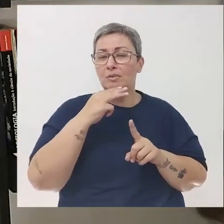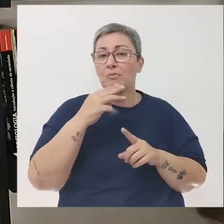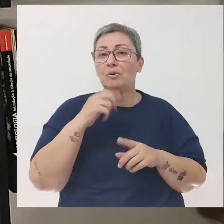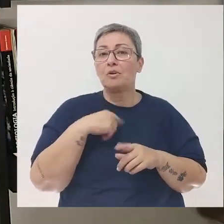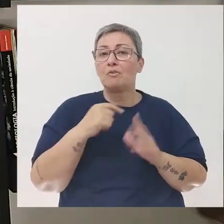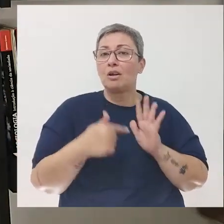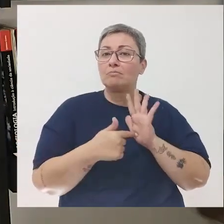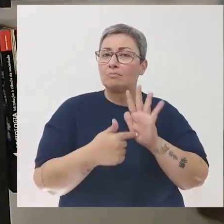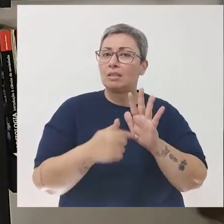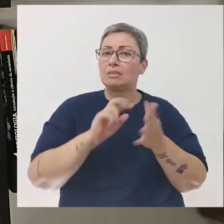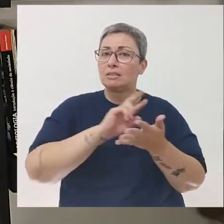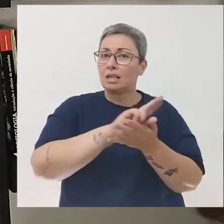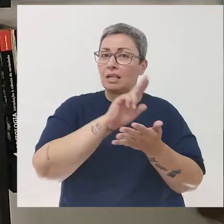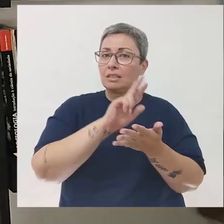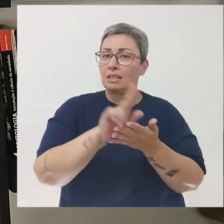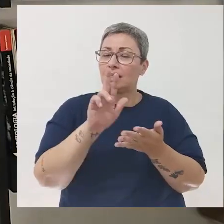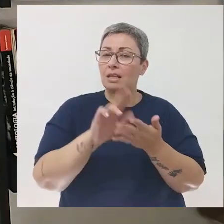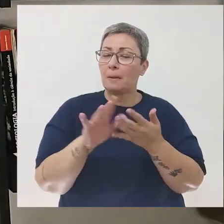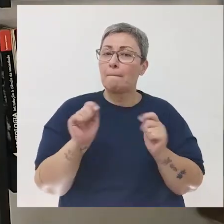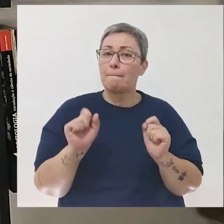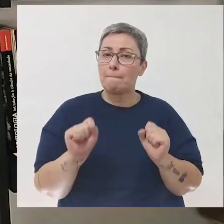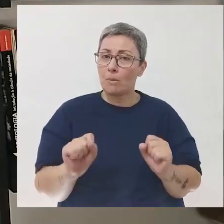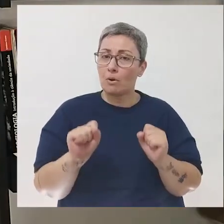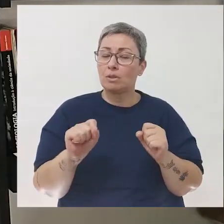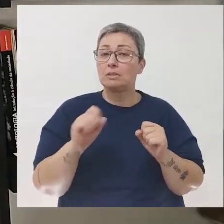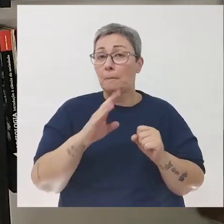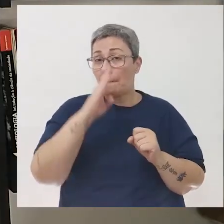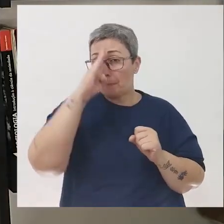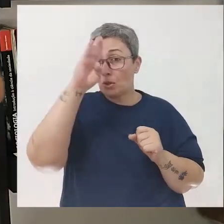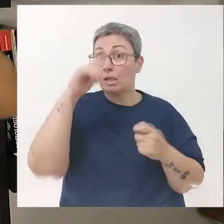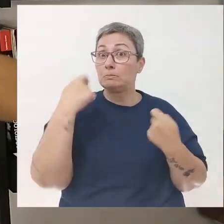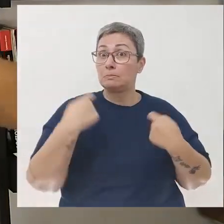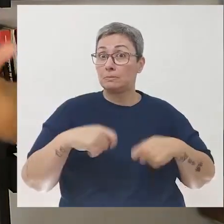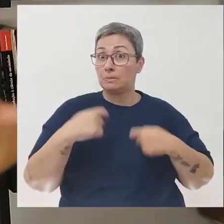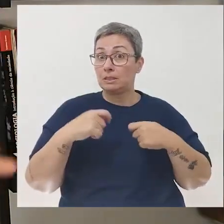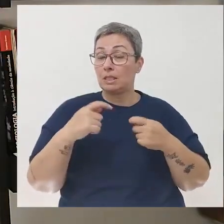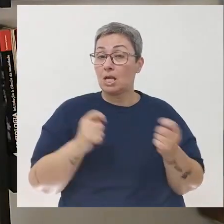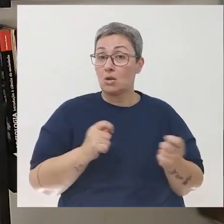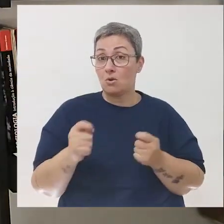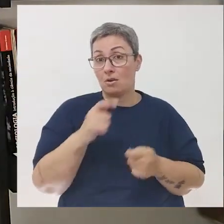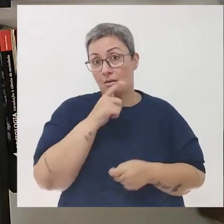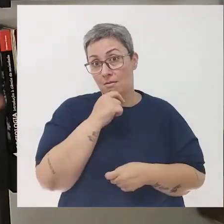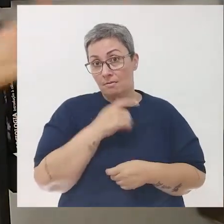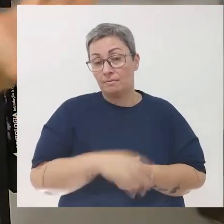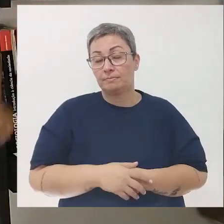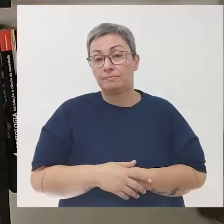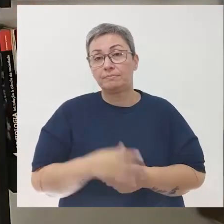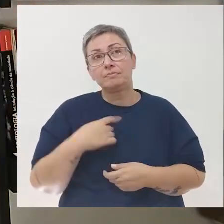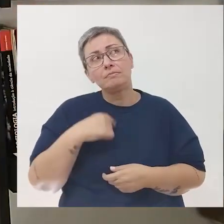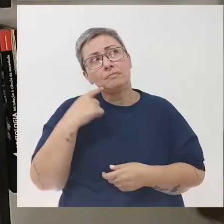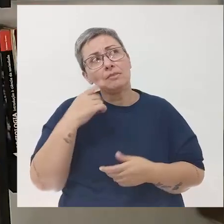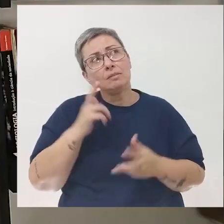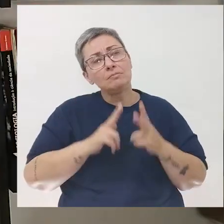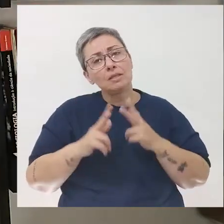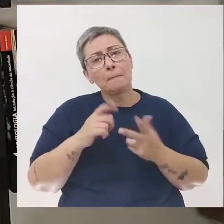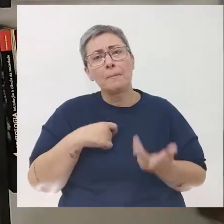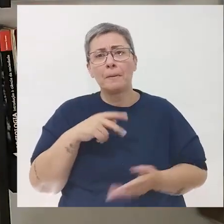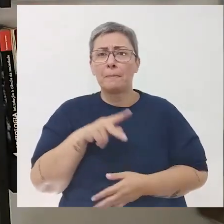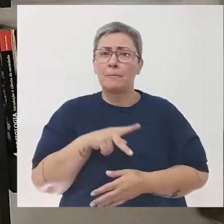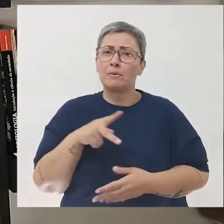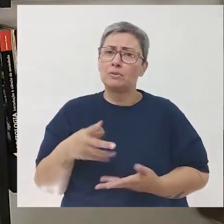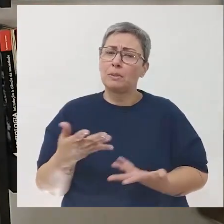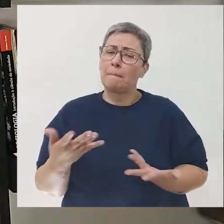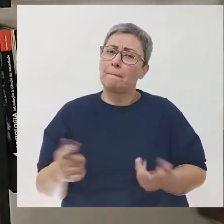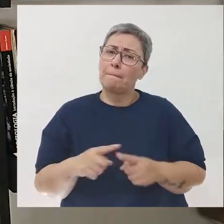março, e mostrou várias maneiras que a gente pode e principalmente que a gente deve economizar. Aí vocês dizem, poxa,